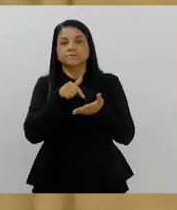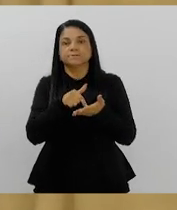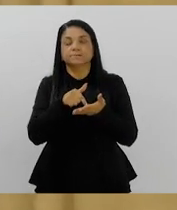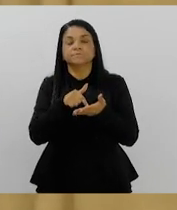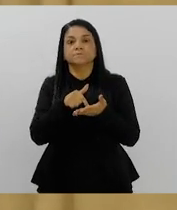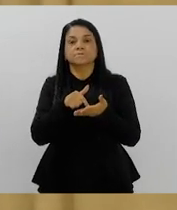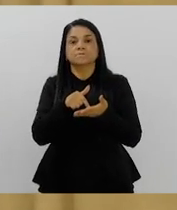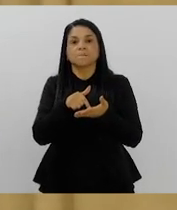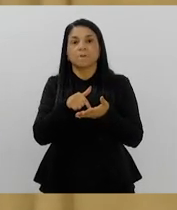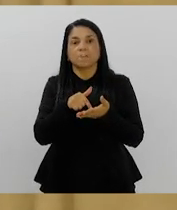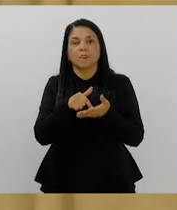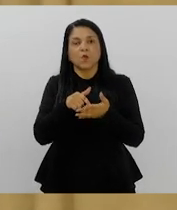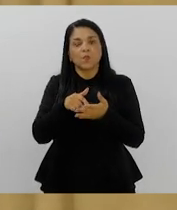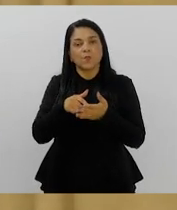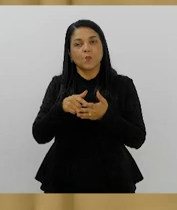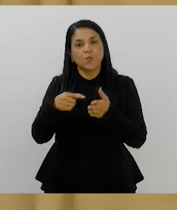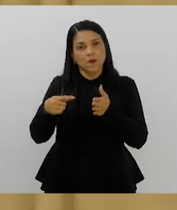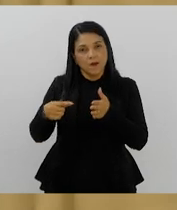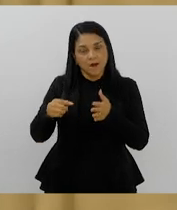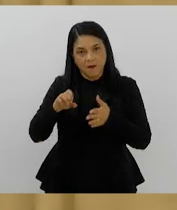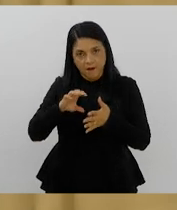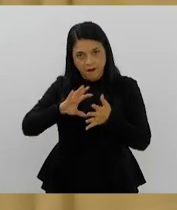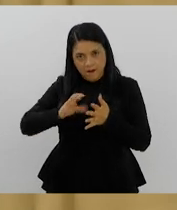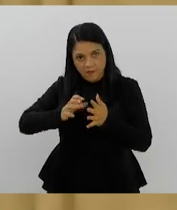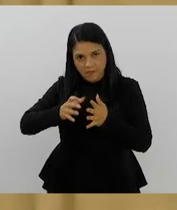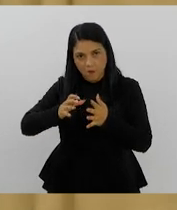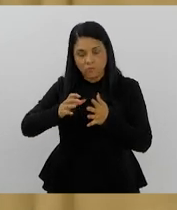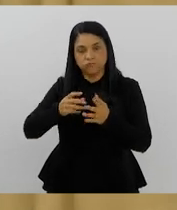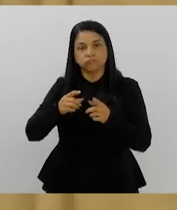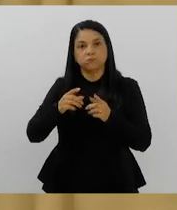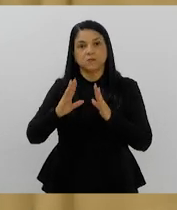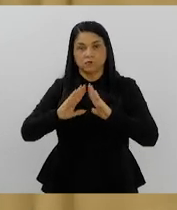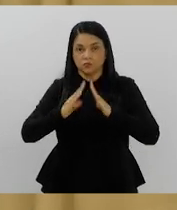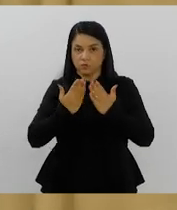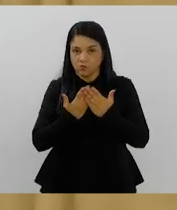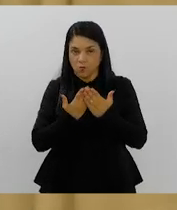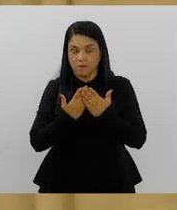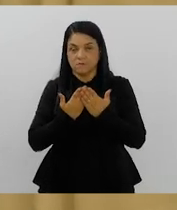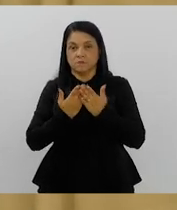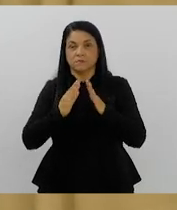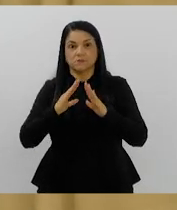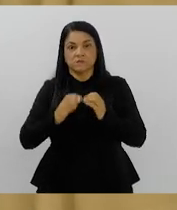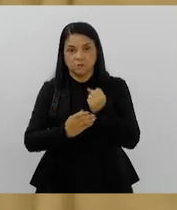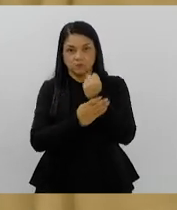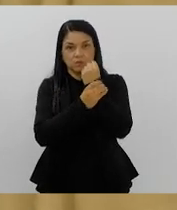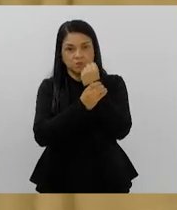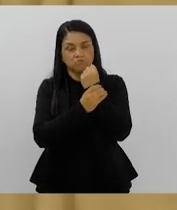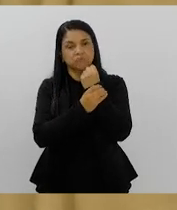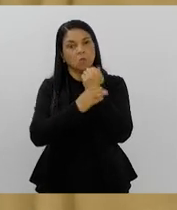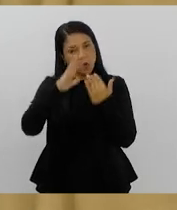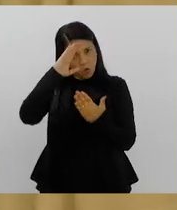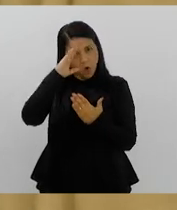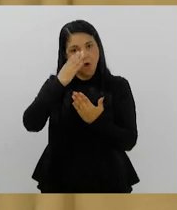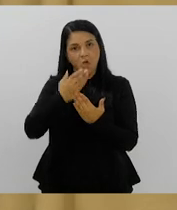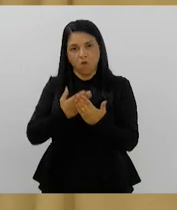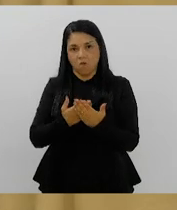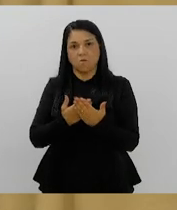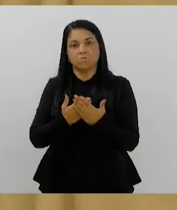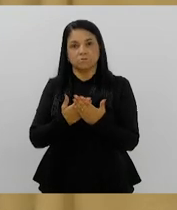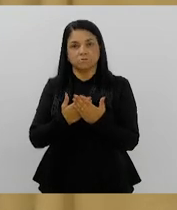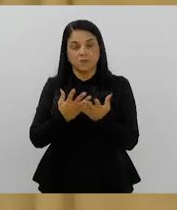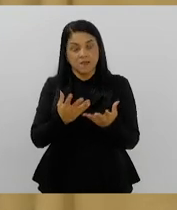que o canal da operação da Escola Segura ele tem se mostrado um canal confiável, e a gente recebe